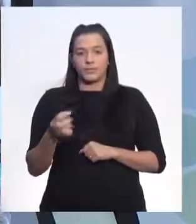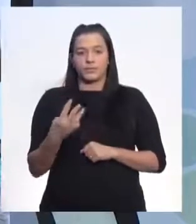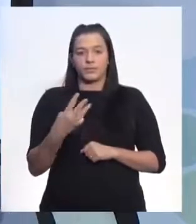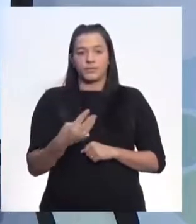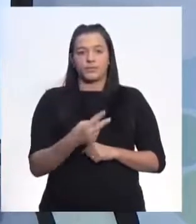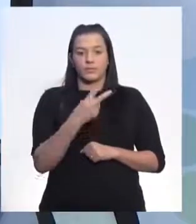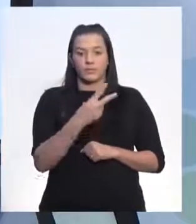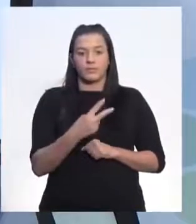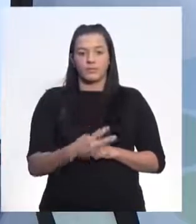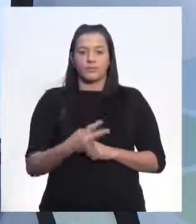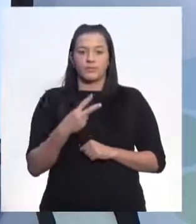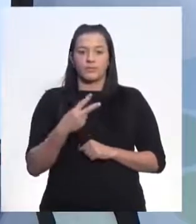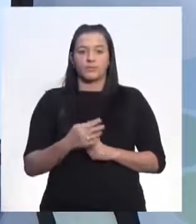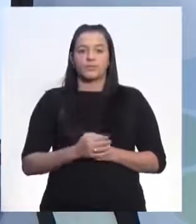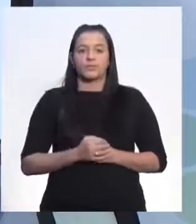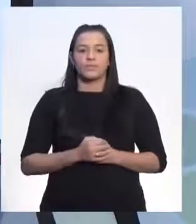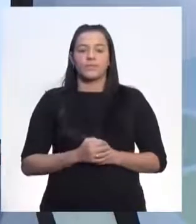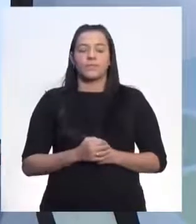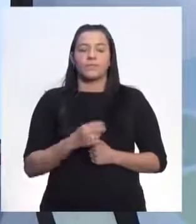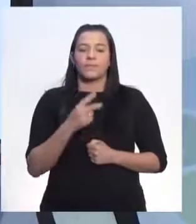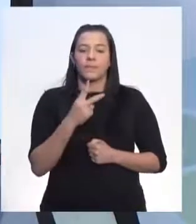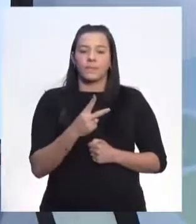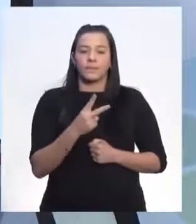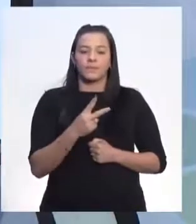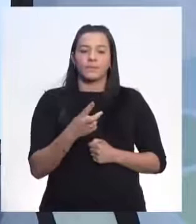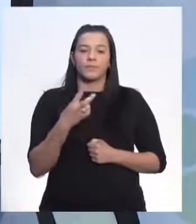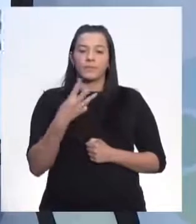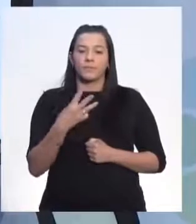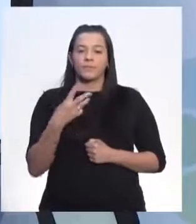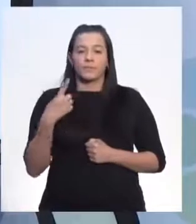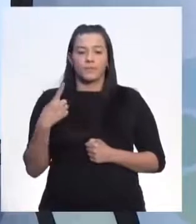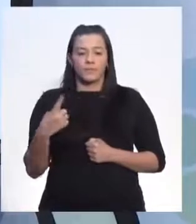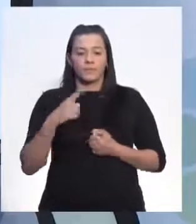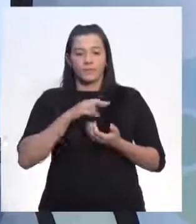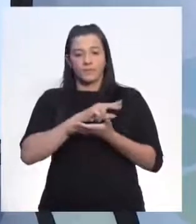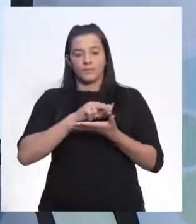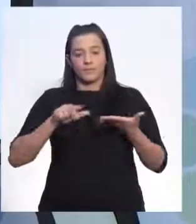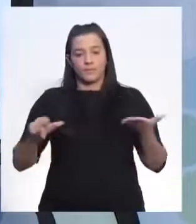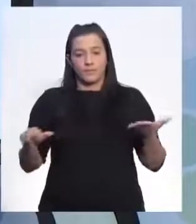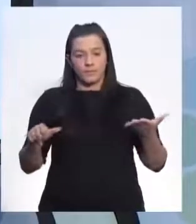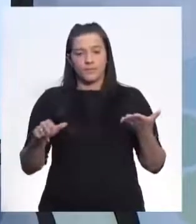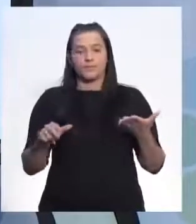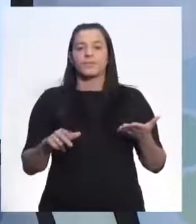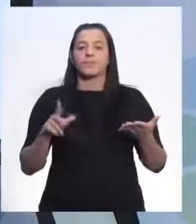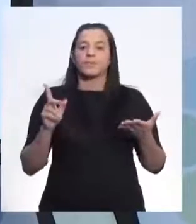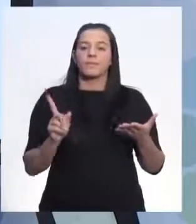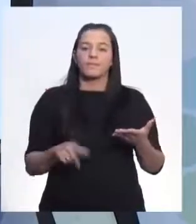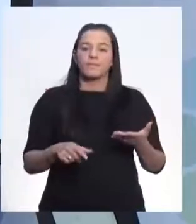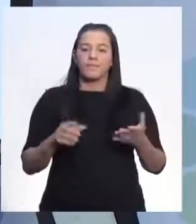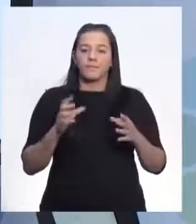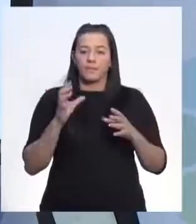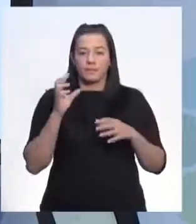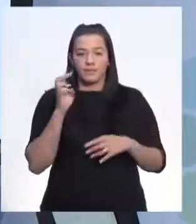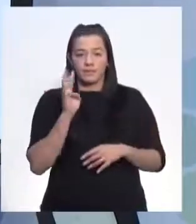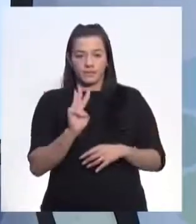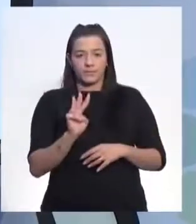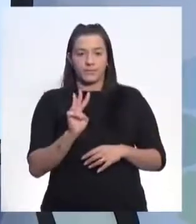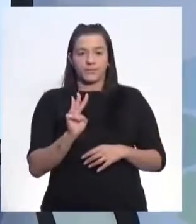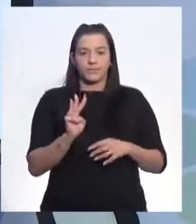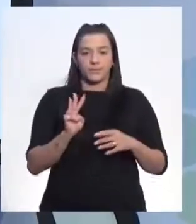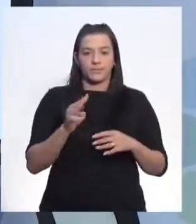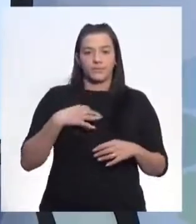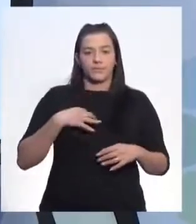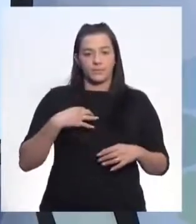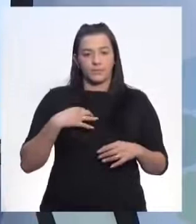nada, 2. Então, eu vou ter 231 maneiras diferentes de pegar de 3